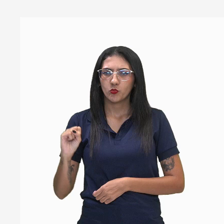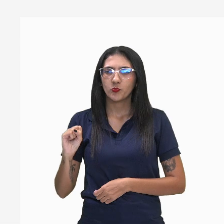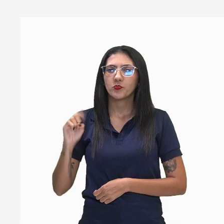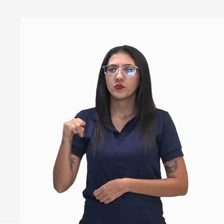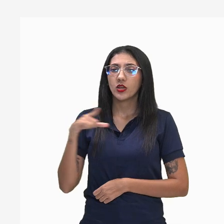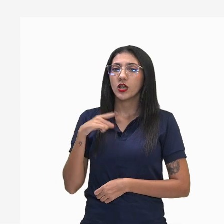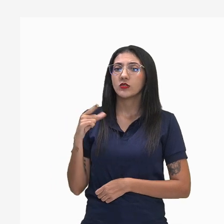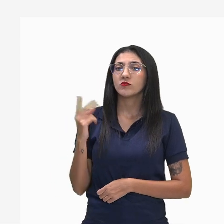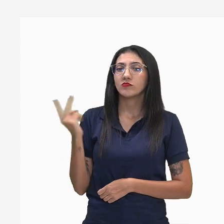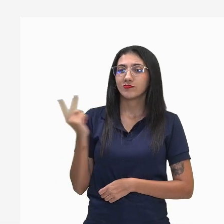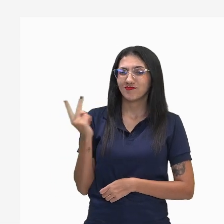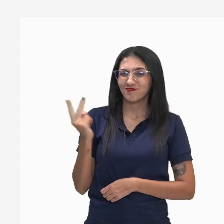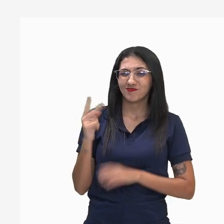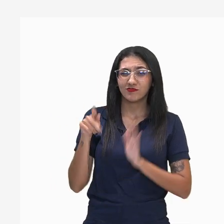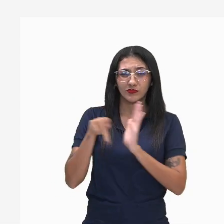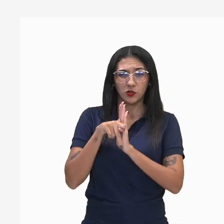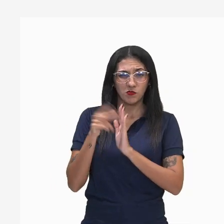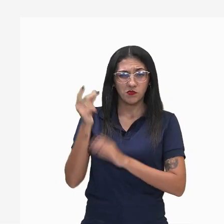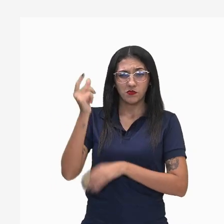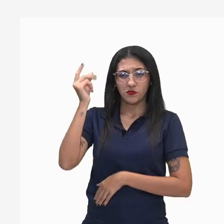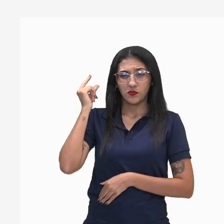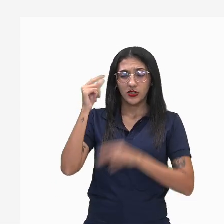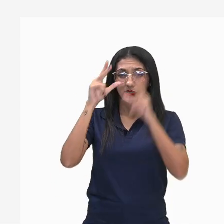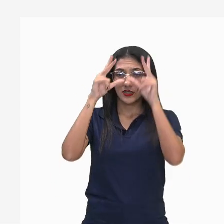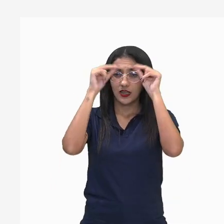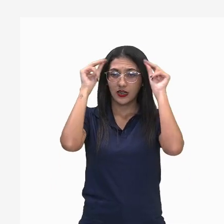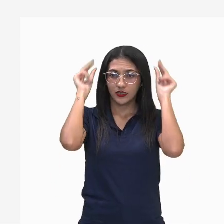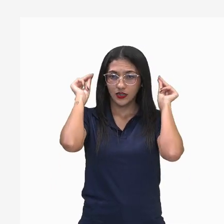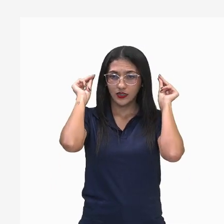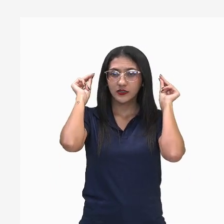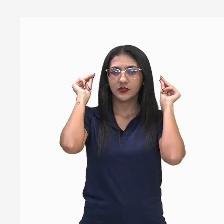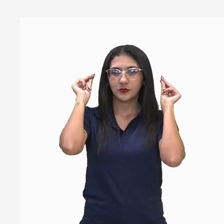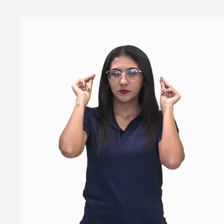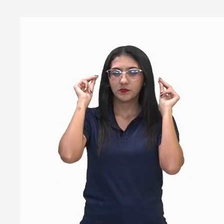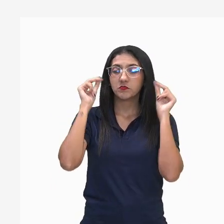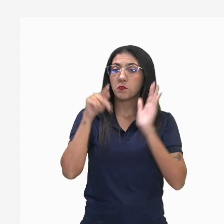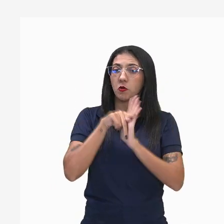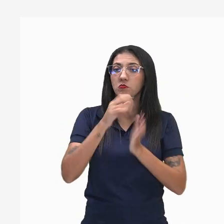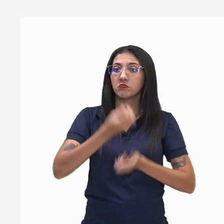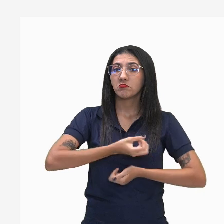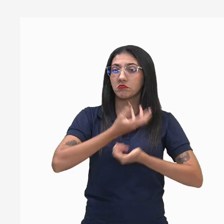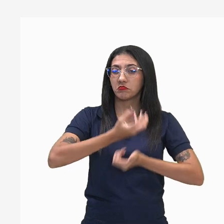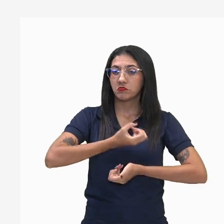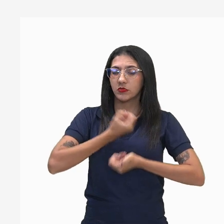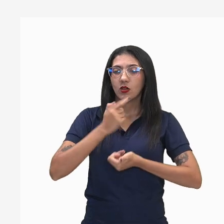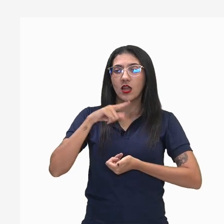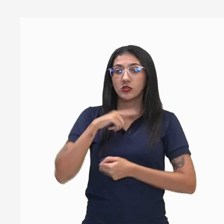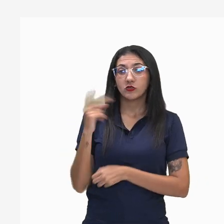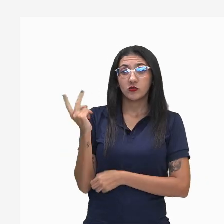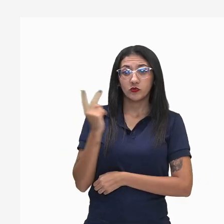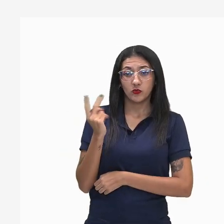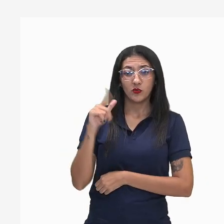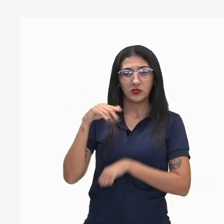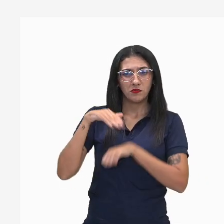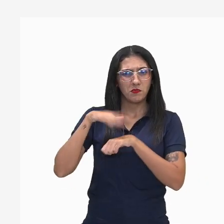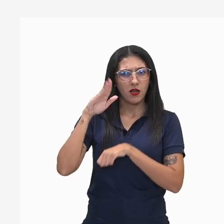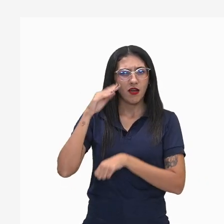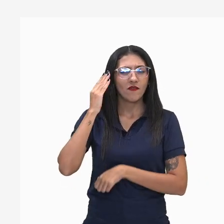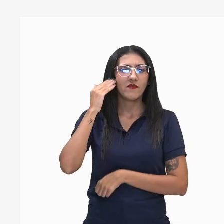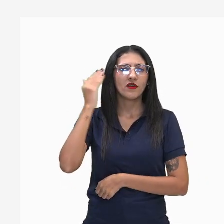né? Homero e Hesíodo, além de outros tantos poetas, são os mais famosos. Abaixo dele nós